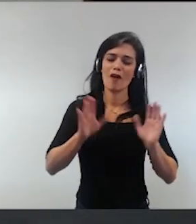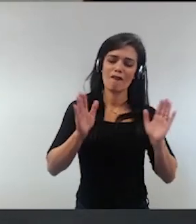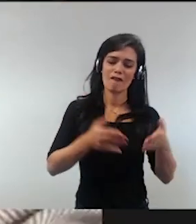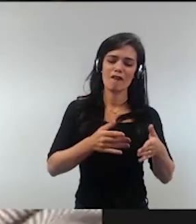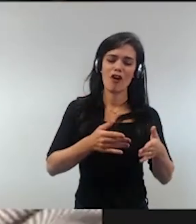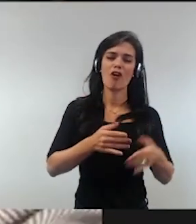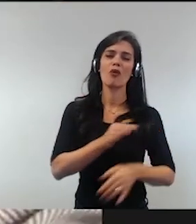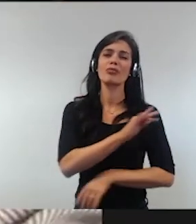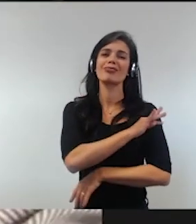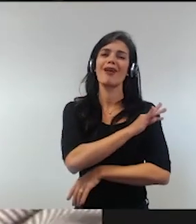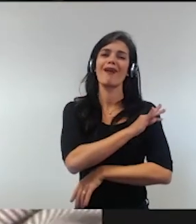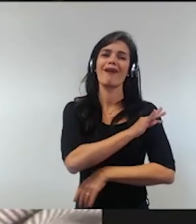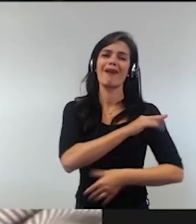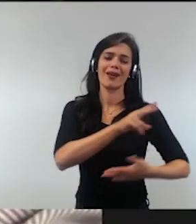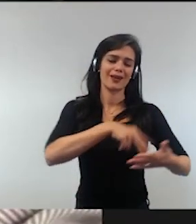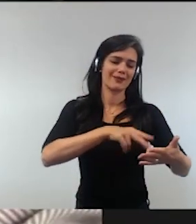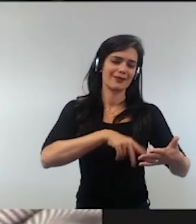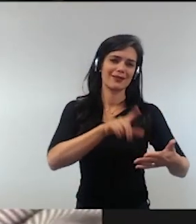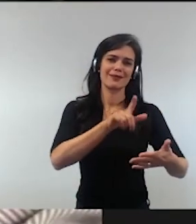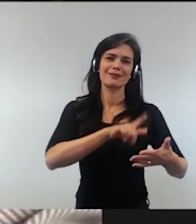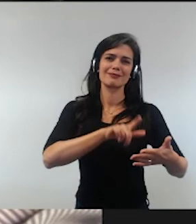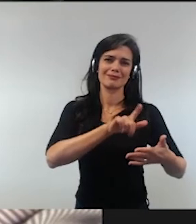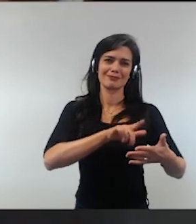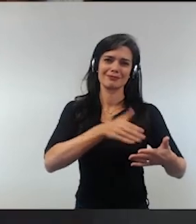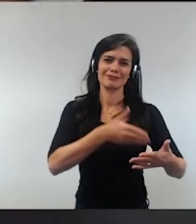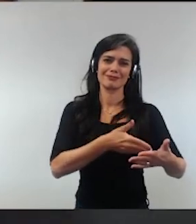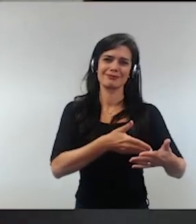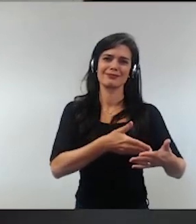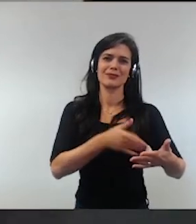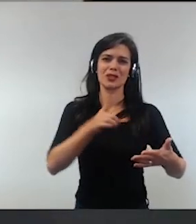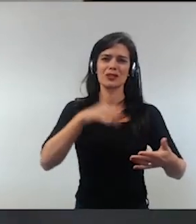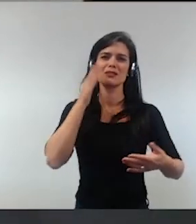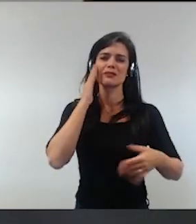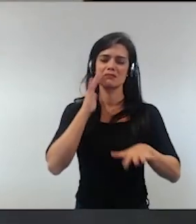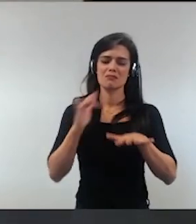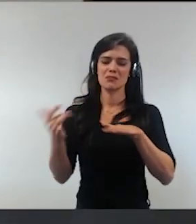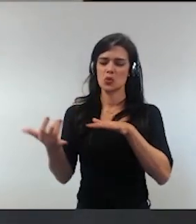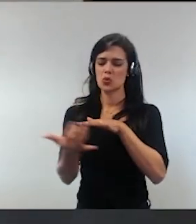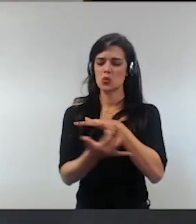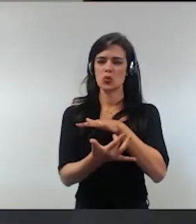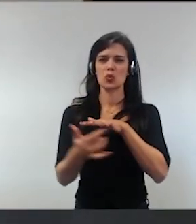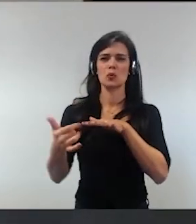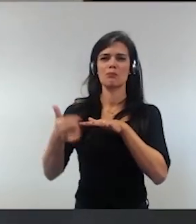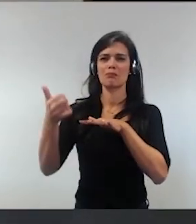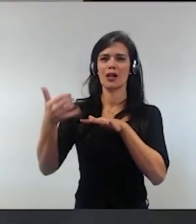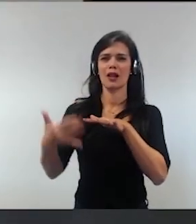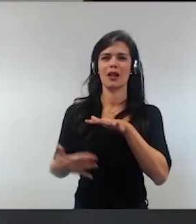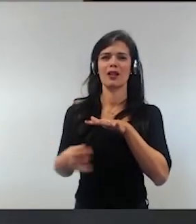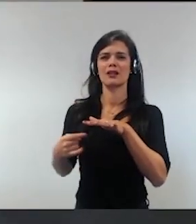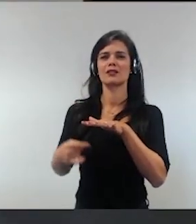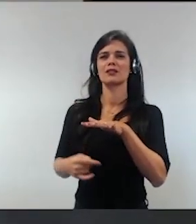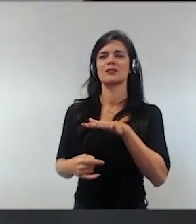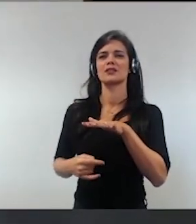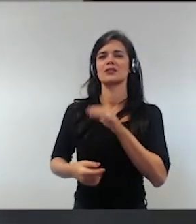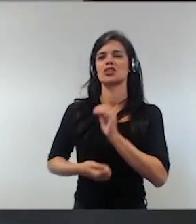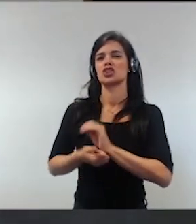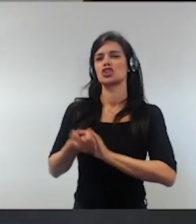técnicas. Não obstante, nós sabemos aí que as redes sociais aí estão